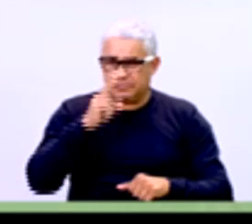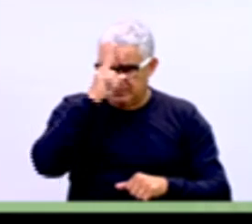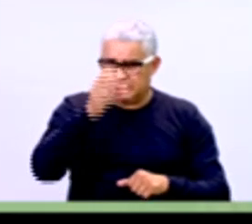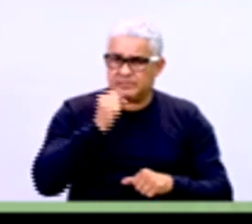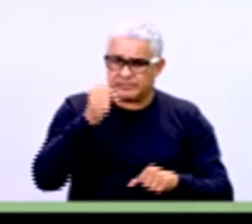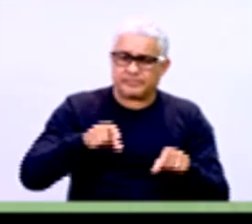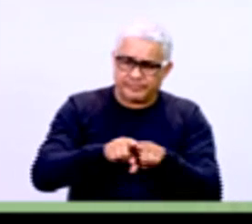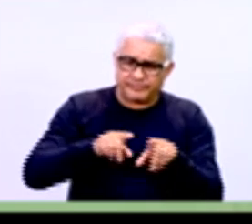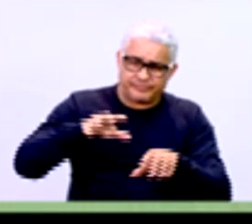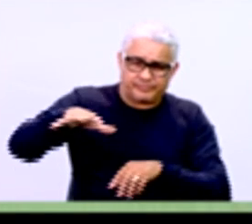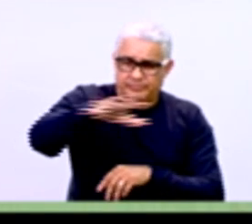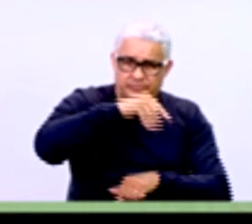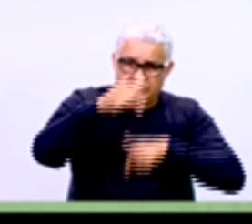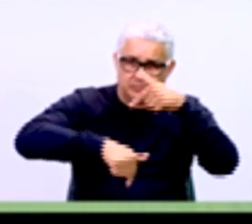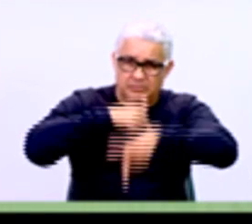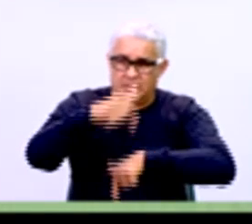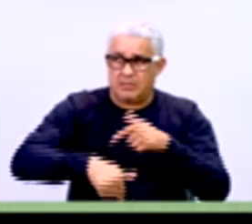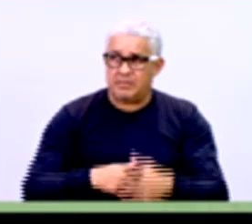trabalho.